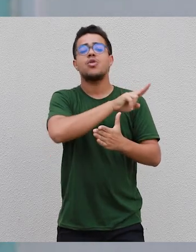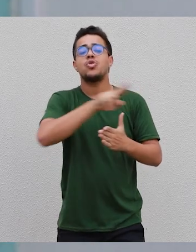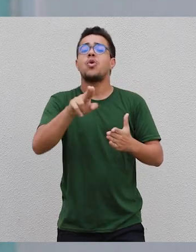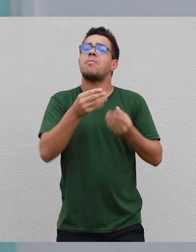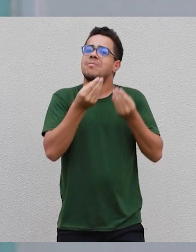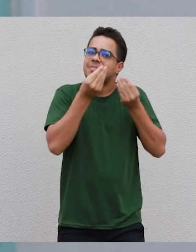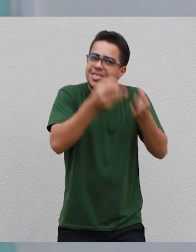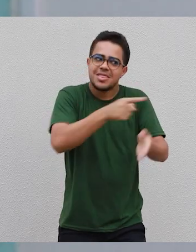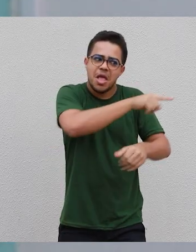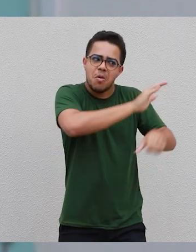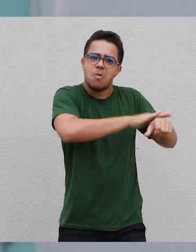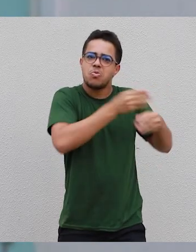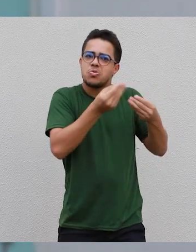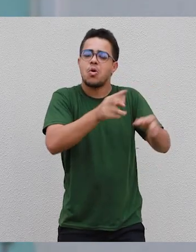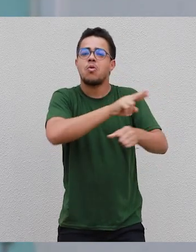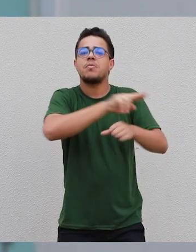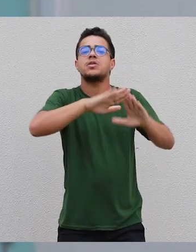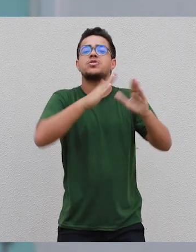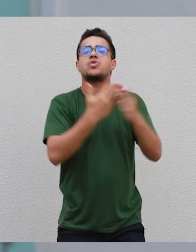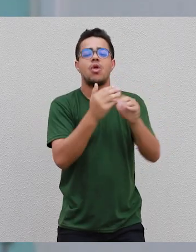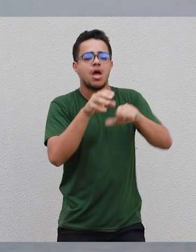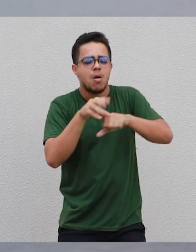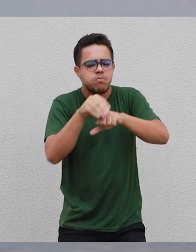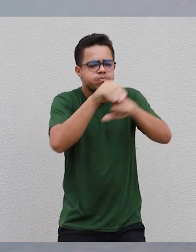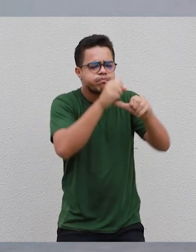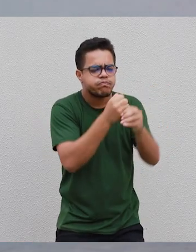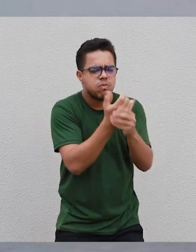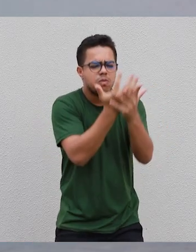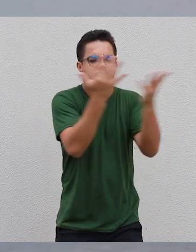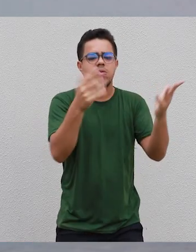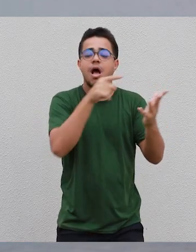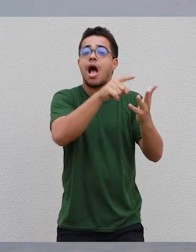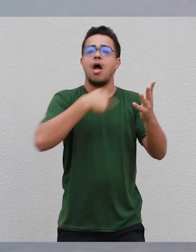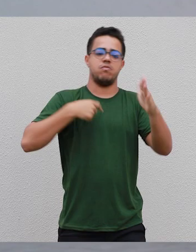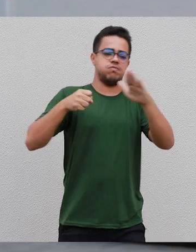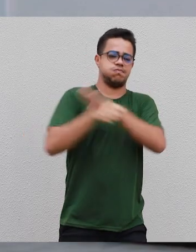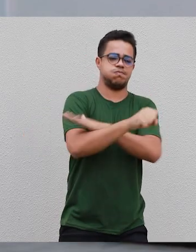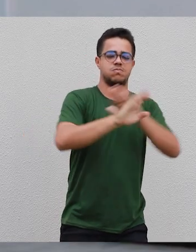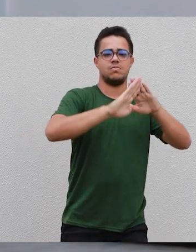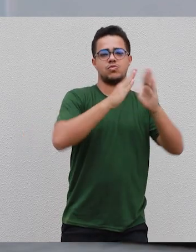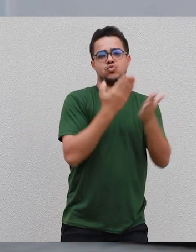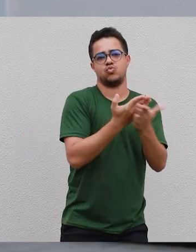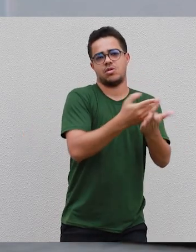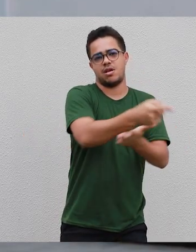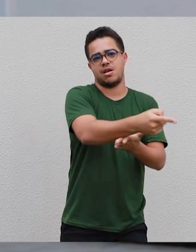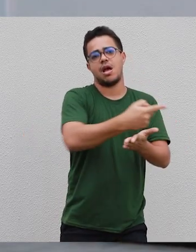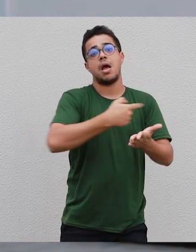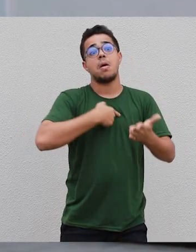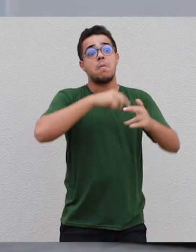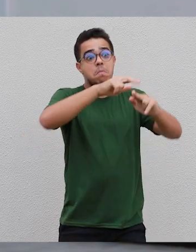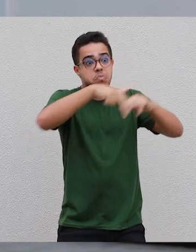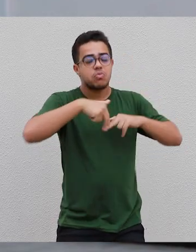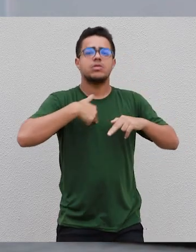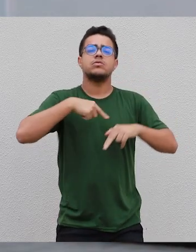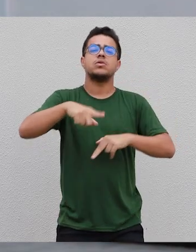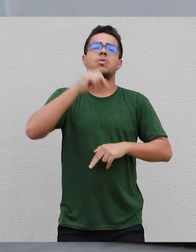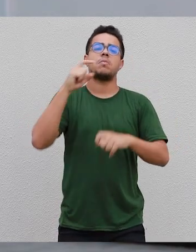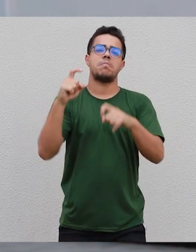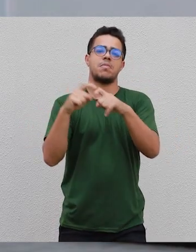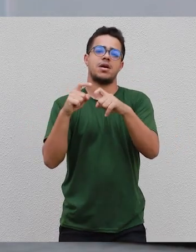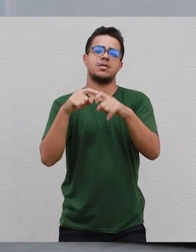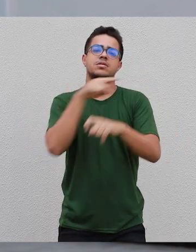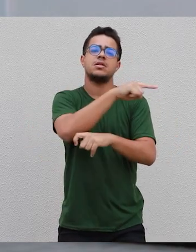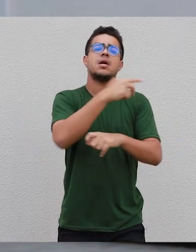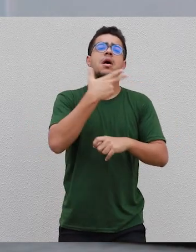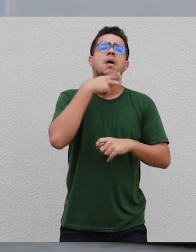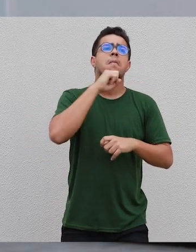nomeou, foi ele que deu o nome da Escolinha Fonte do Saber, e foi nessa escola que eu comecei a estudar. A própria razão de eu ter feito medicina foi porque